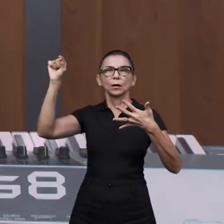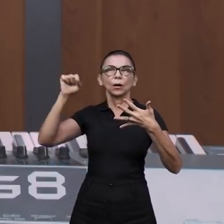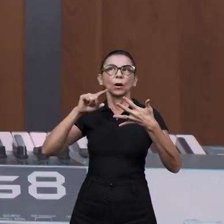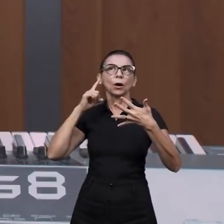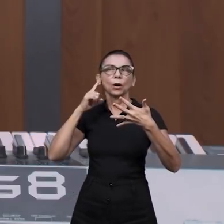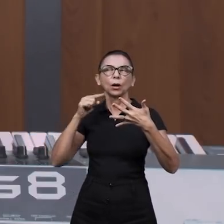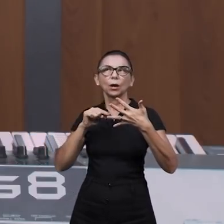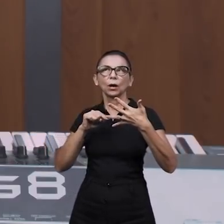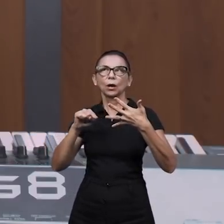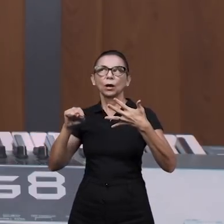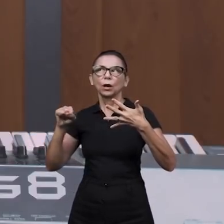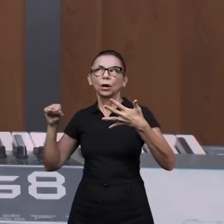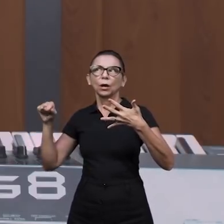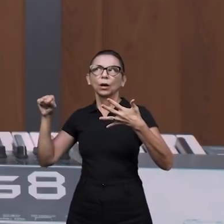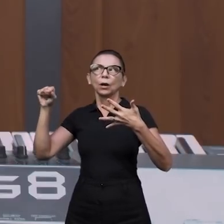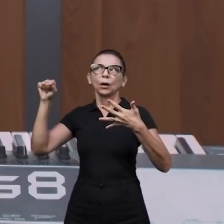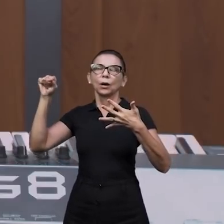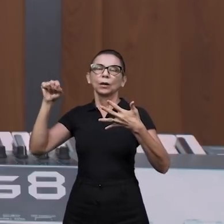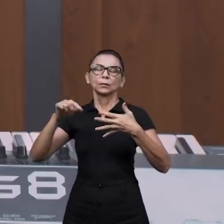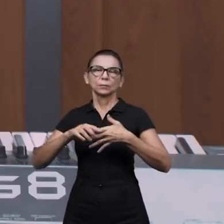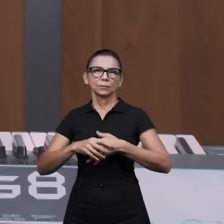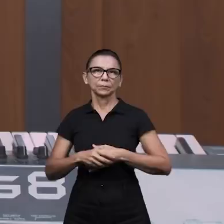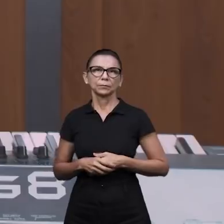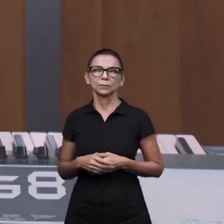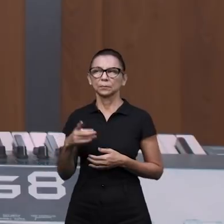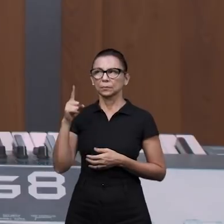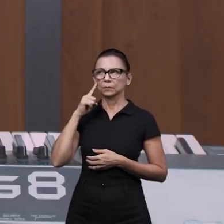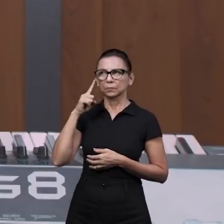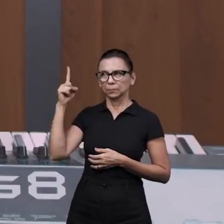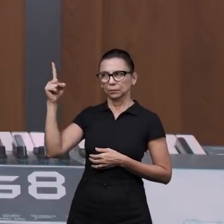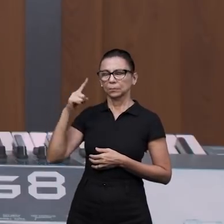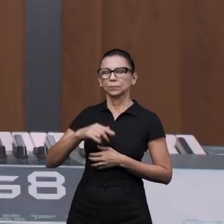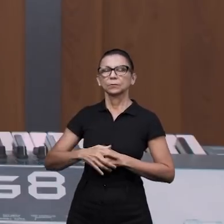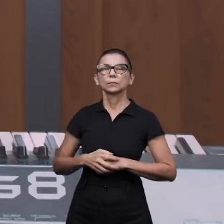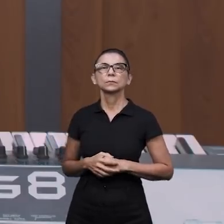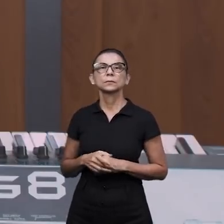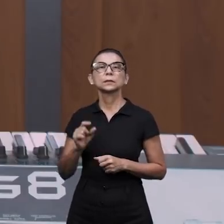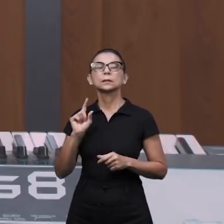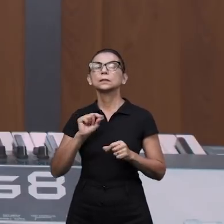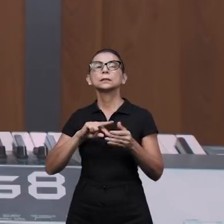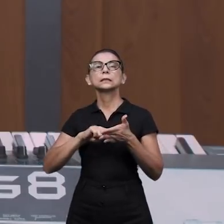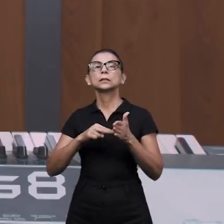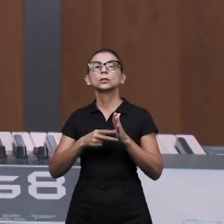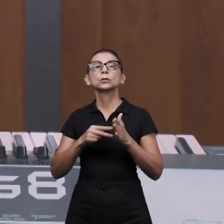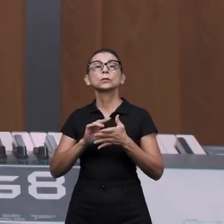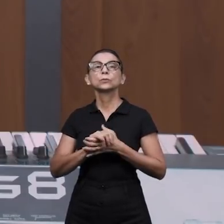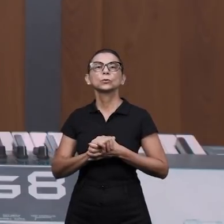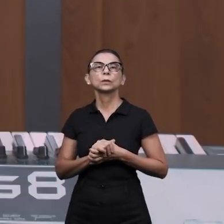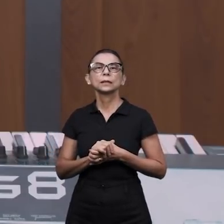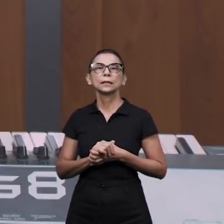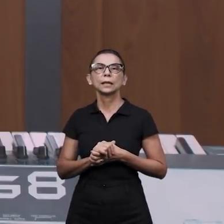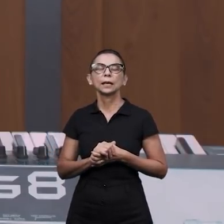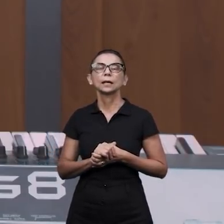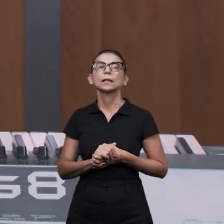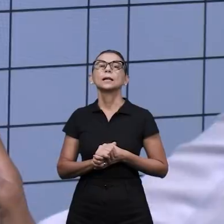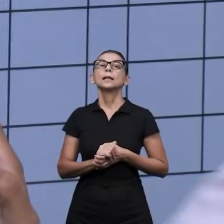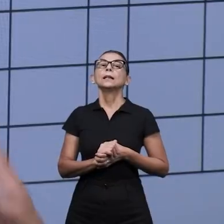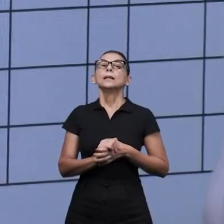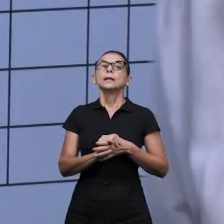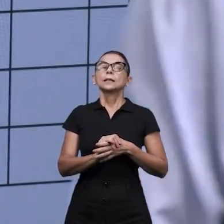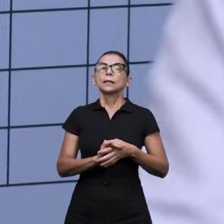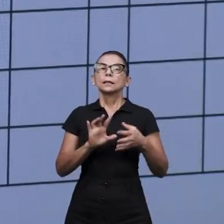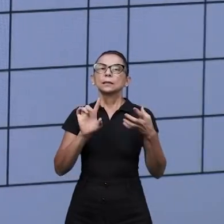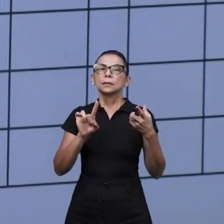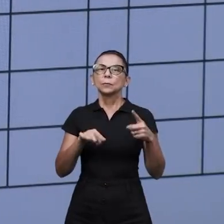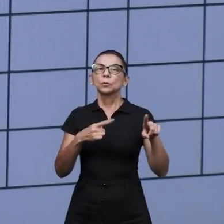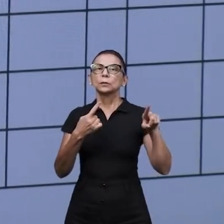cima, ó, na nossa leitura relativa. E esse 4 quer dizer o quê? Esse 4 aqui, que cada compasso, cada parte da música, a